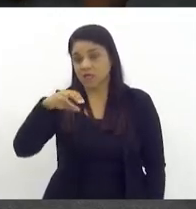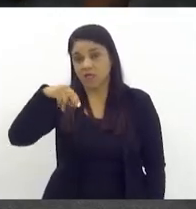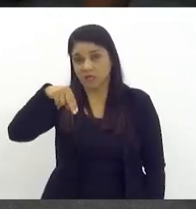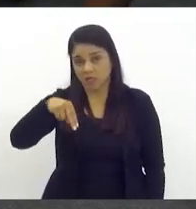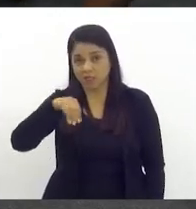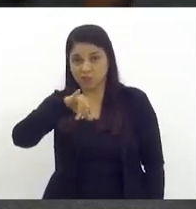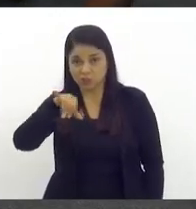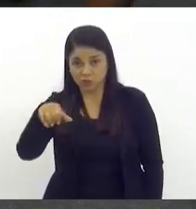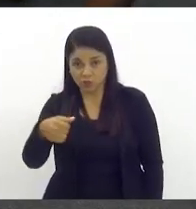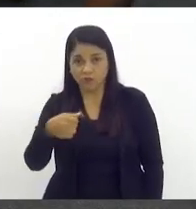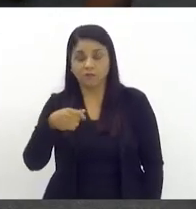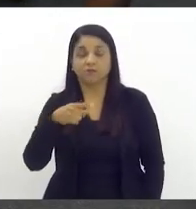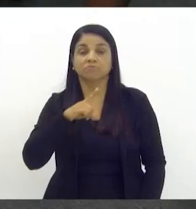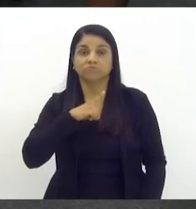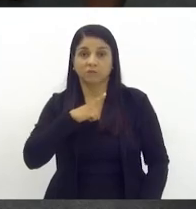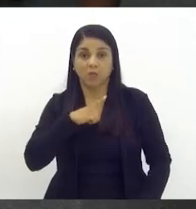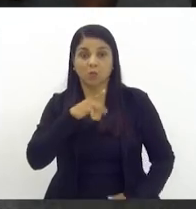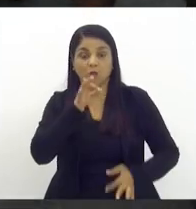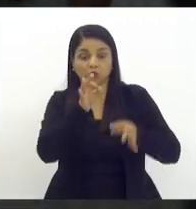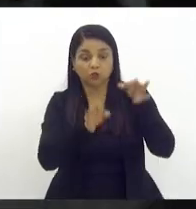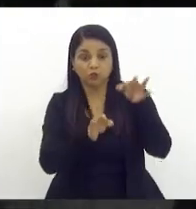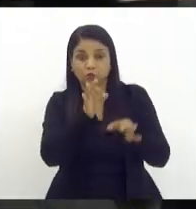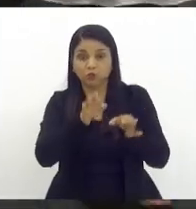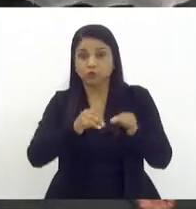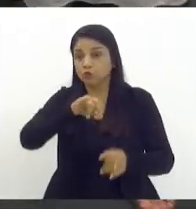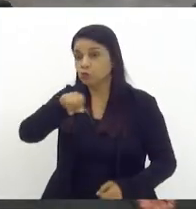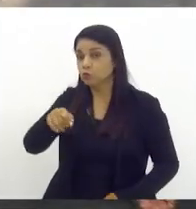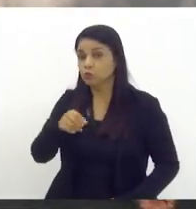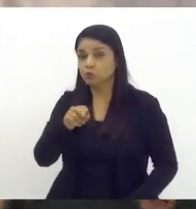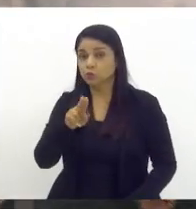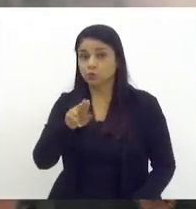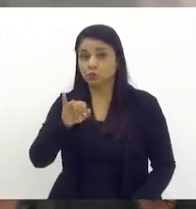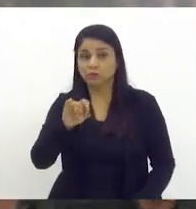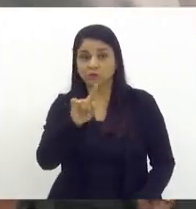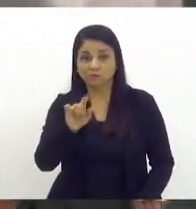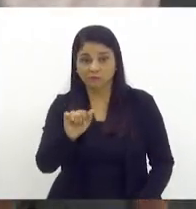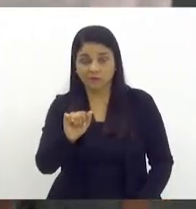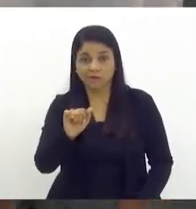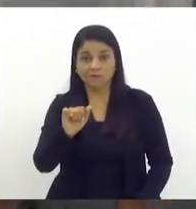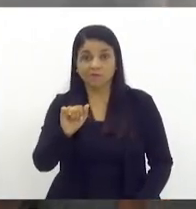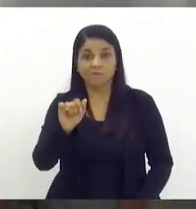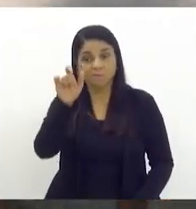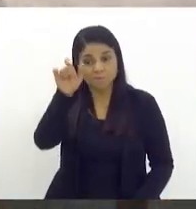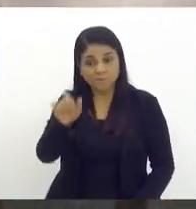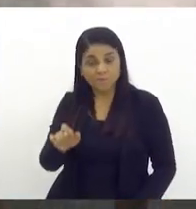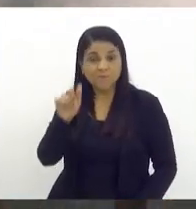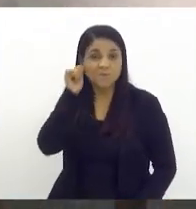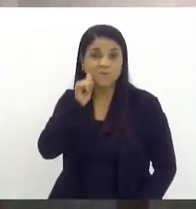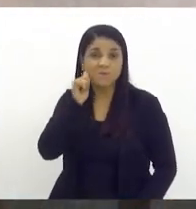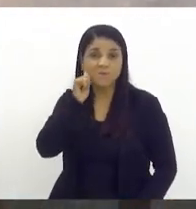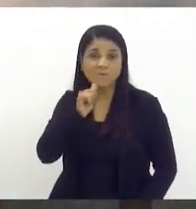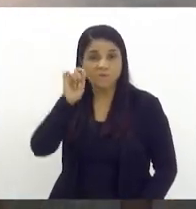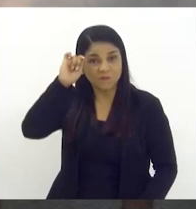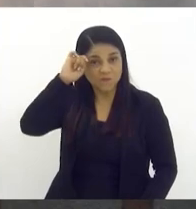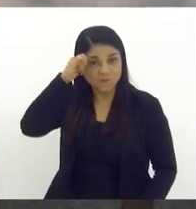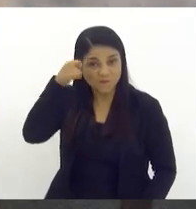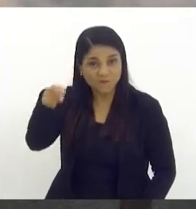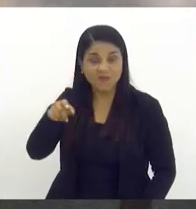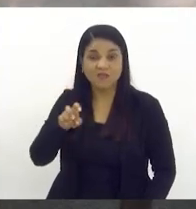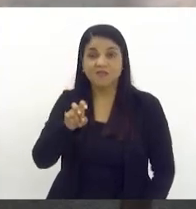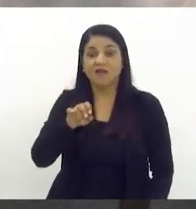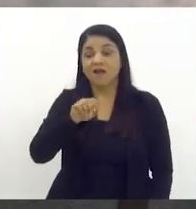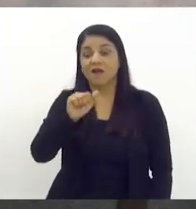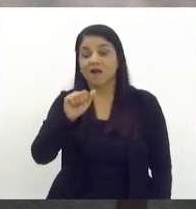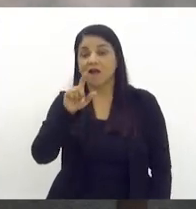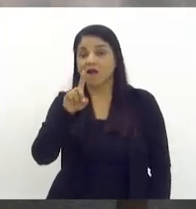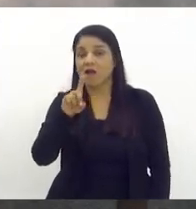uma juíza negra. Uma juíza negra, a doutora Adriana Cruz, 53 anos,